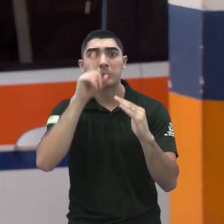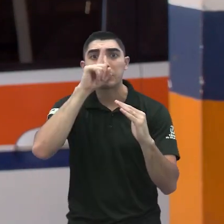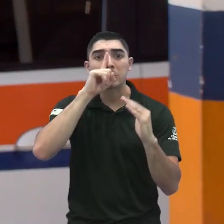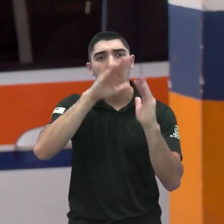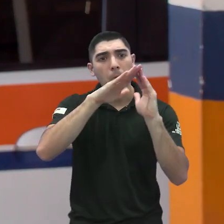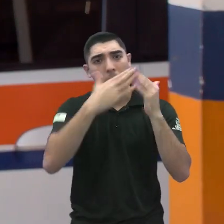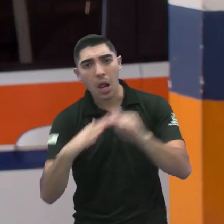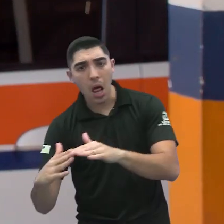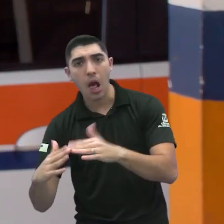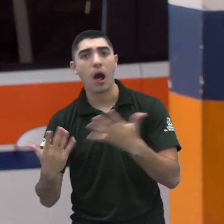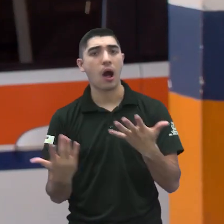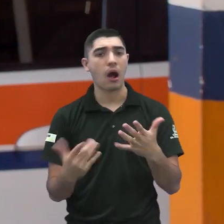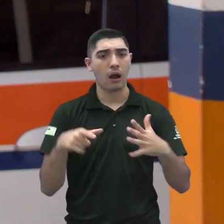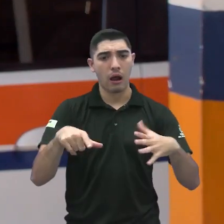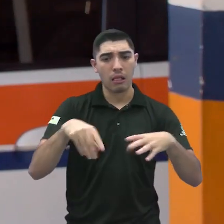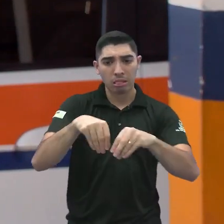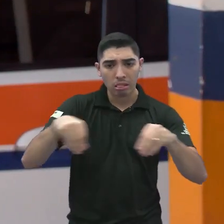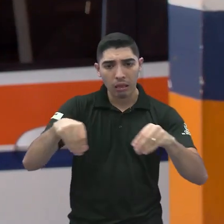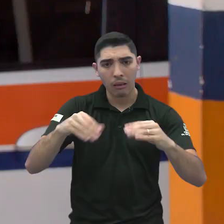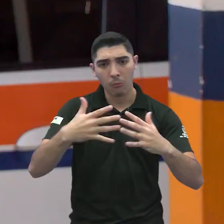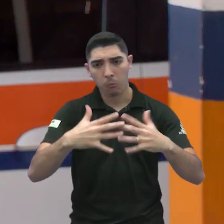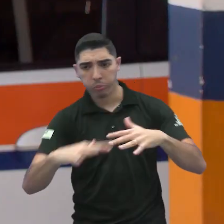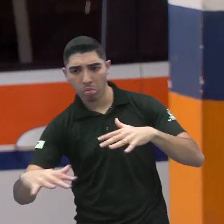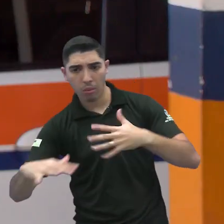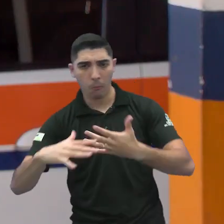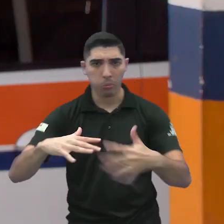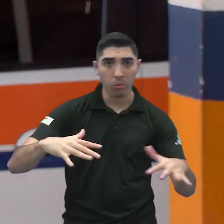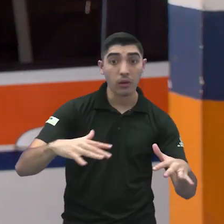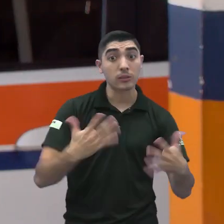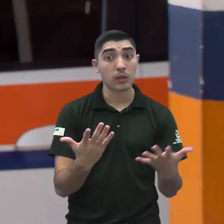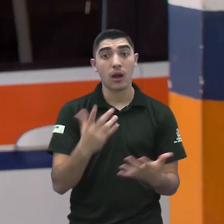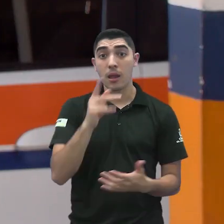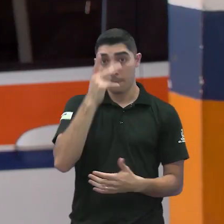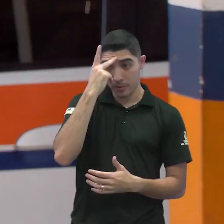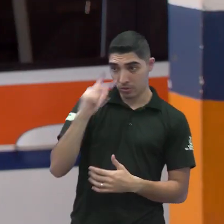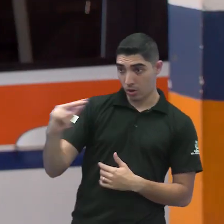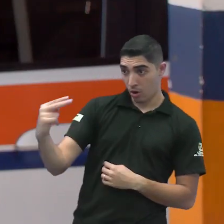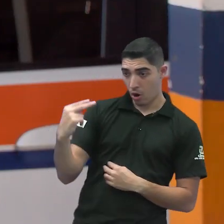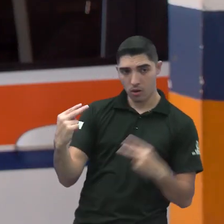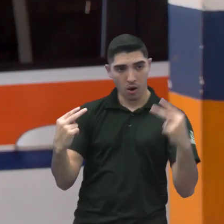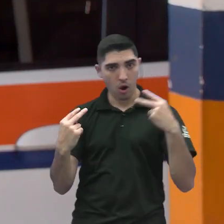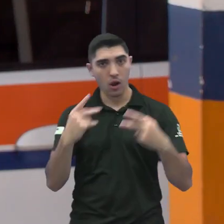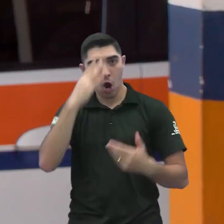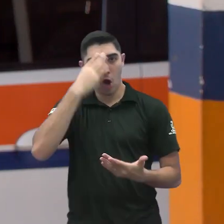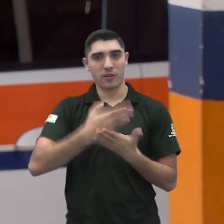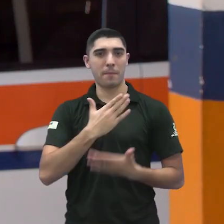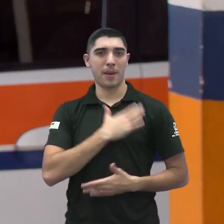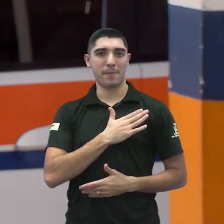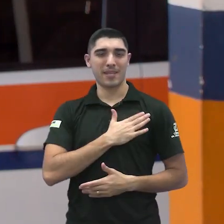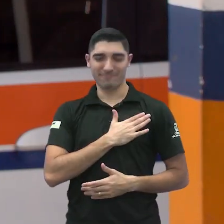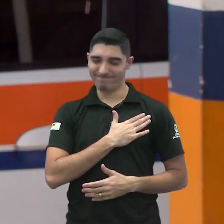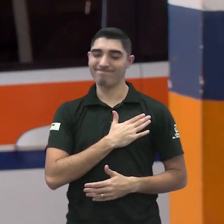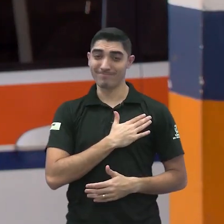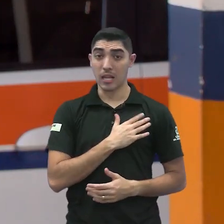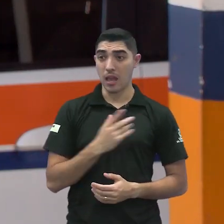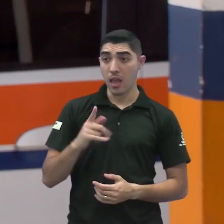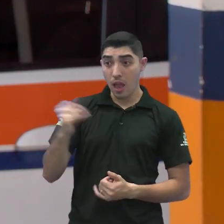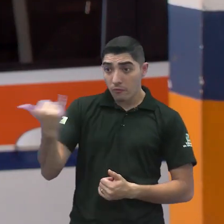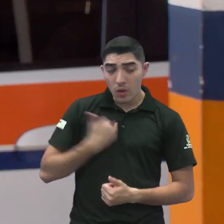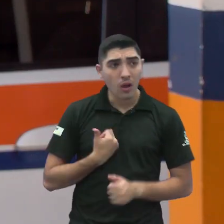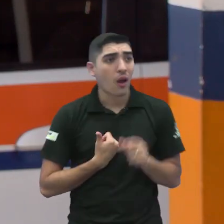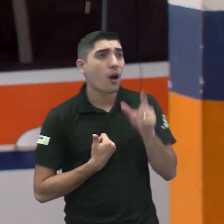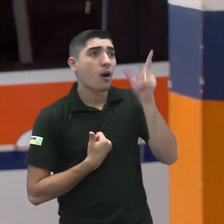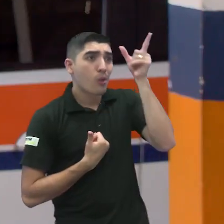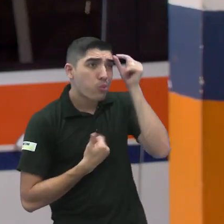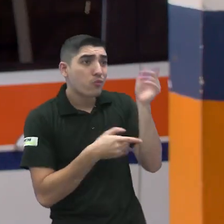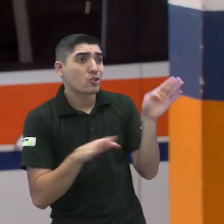as ruas, as casas com risco, com movimentação de terra, e as pessoas olharem para você e confiar naquilo que você faz, né,